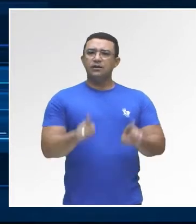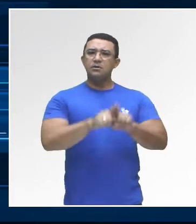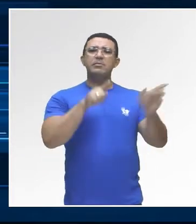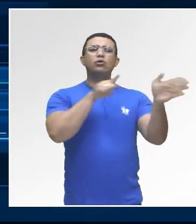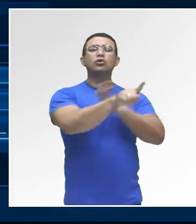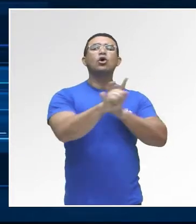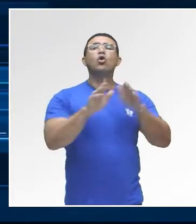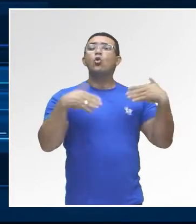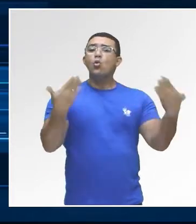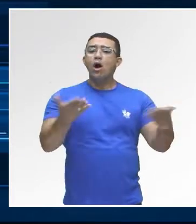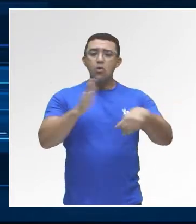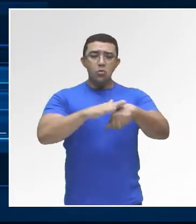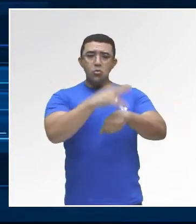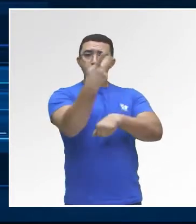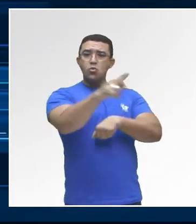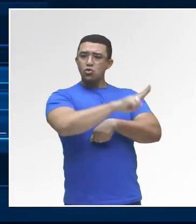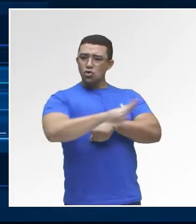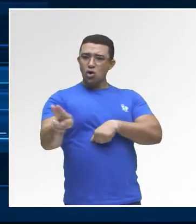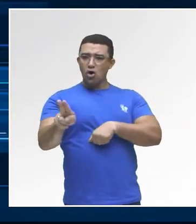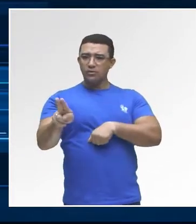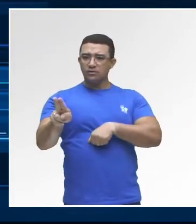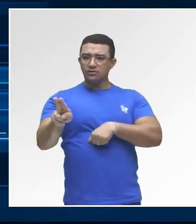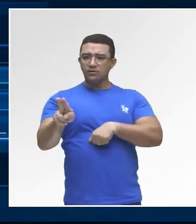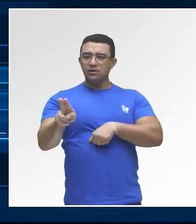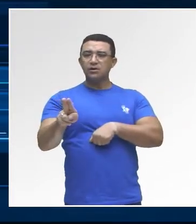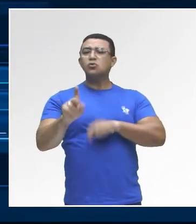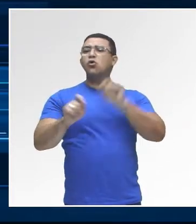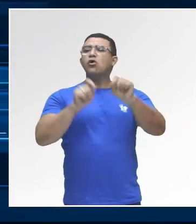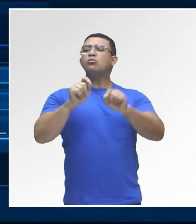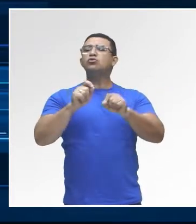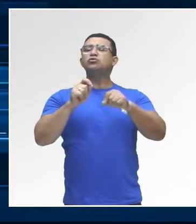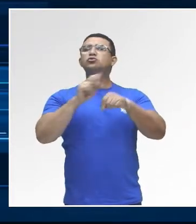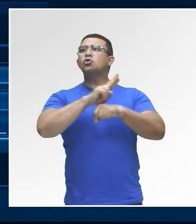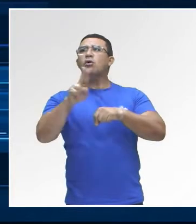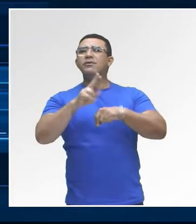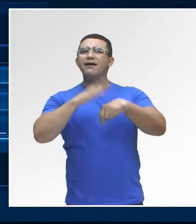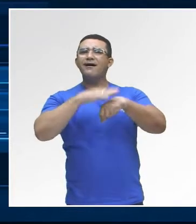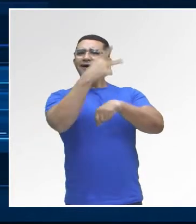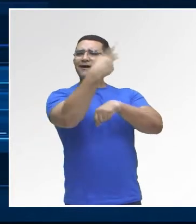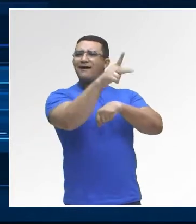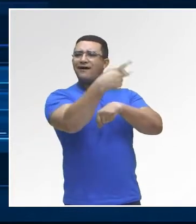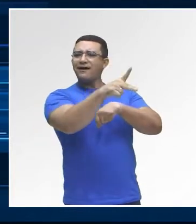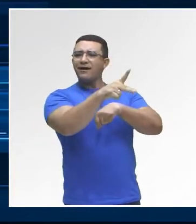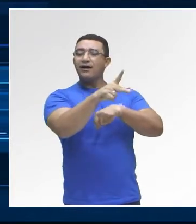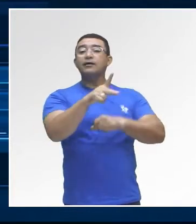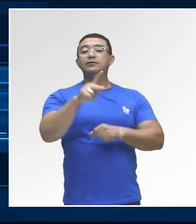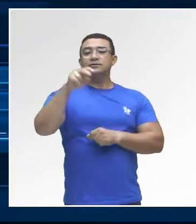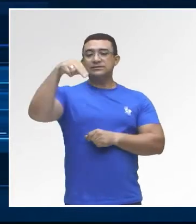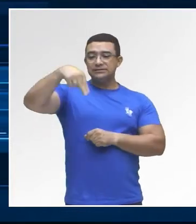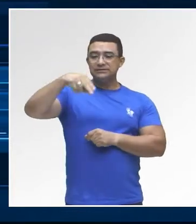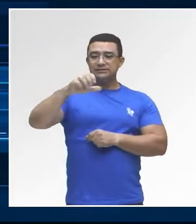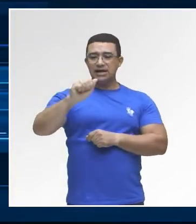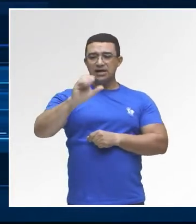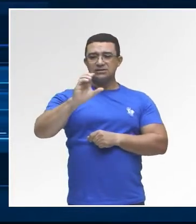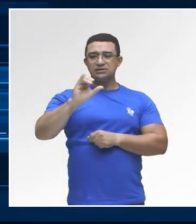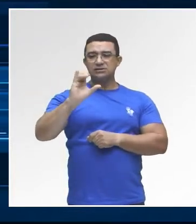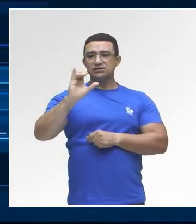ele também. What's your nationality? Qual é a sua nacionalidade? Né? Ele respondeu